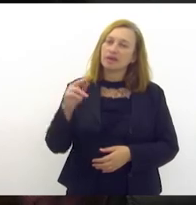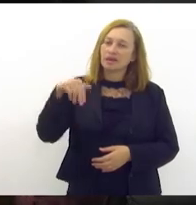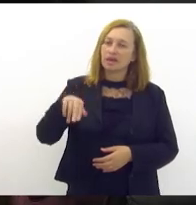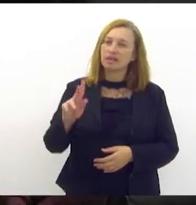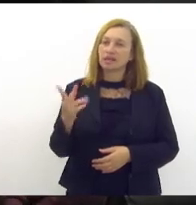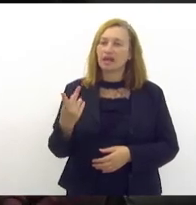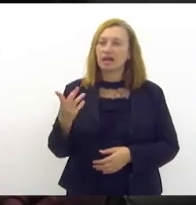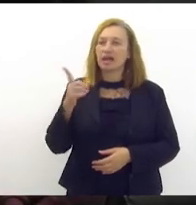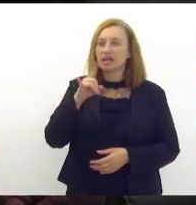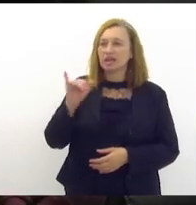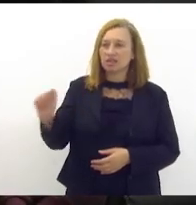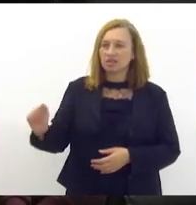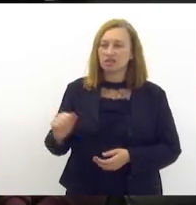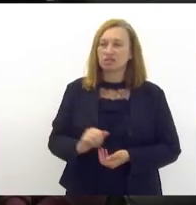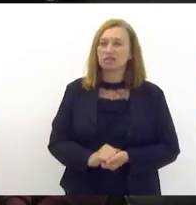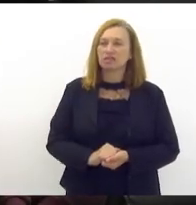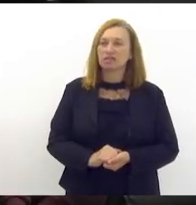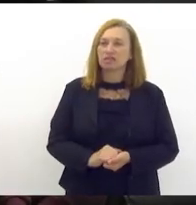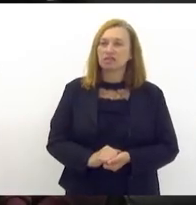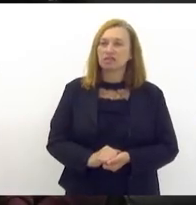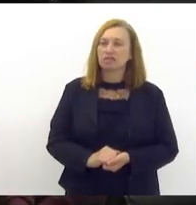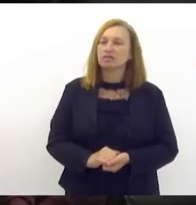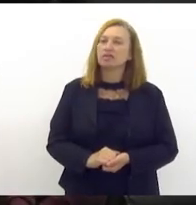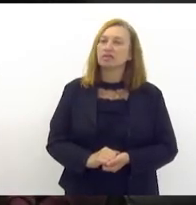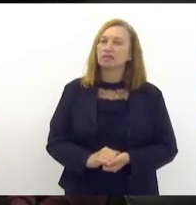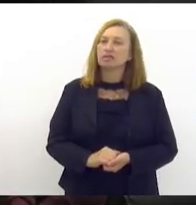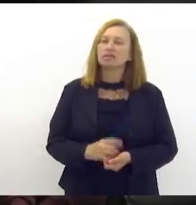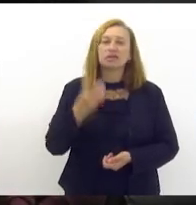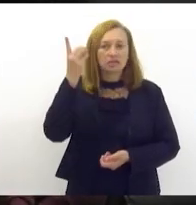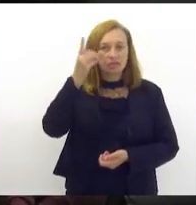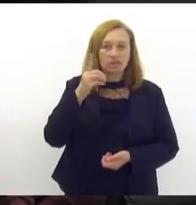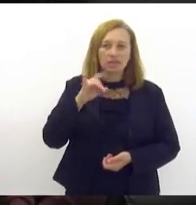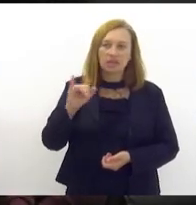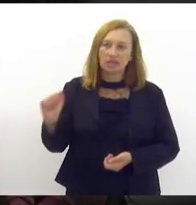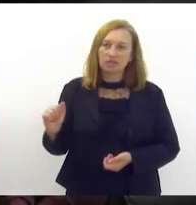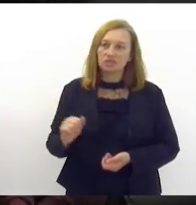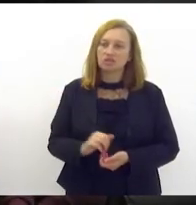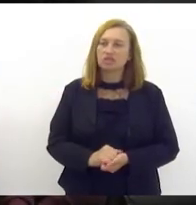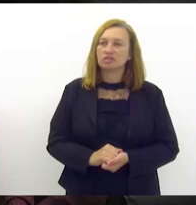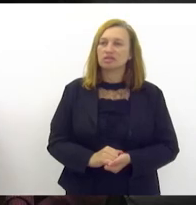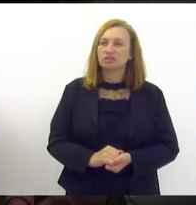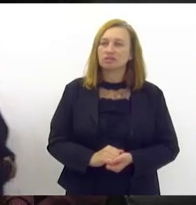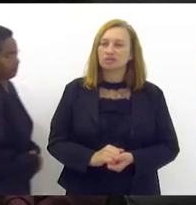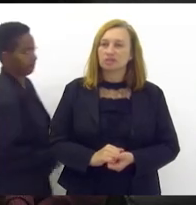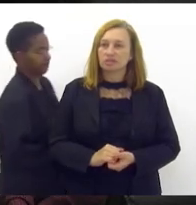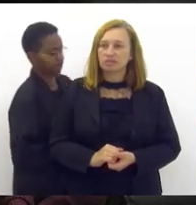Índia Armelau. Nossa nobre deputada Índia Armelau.